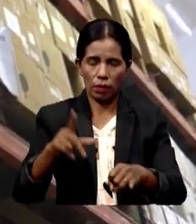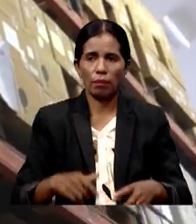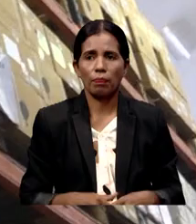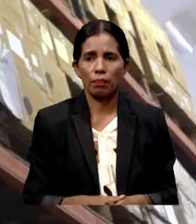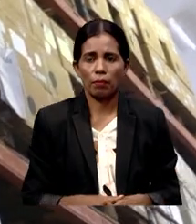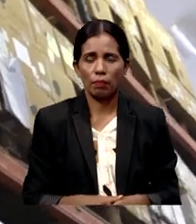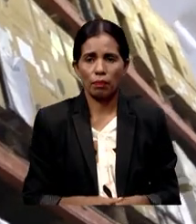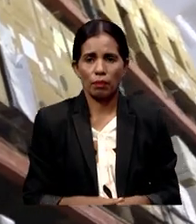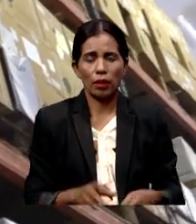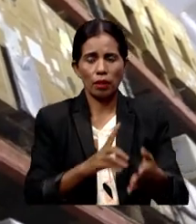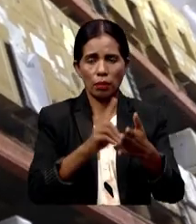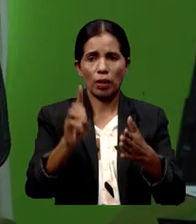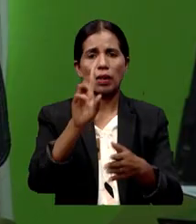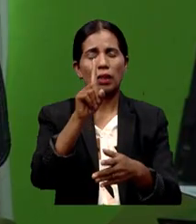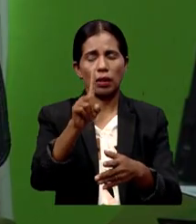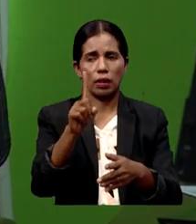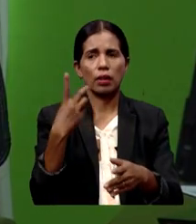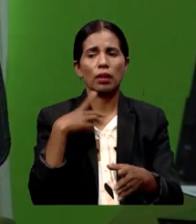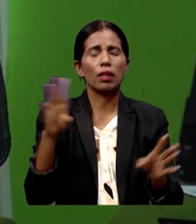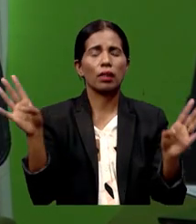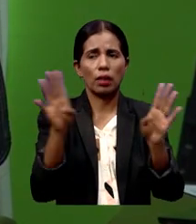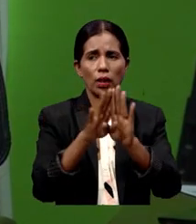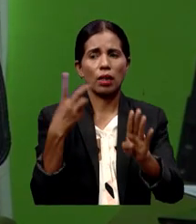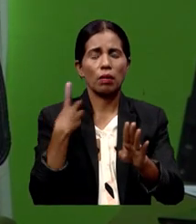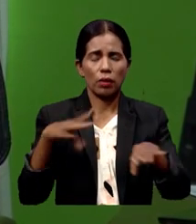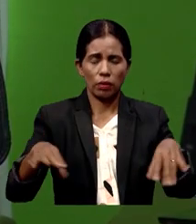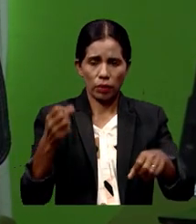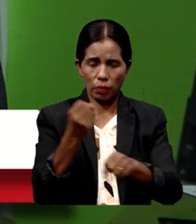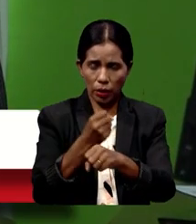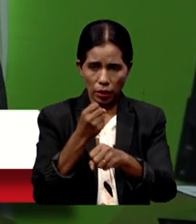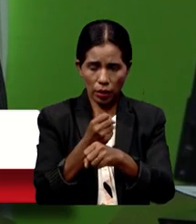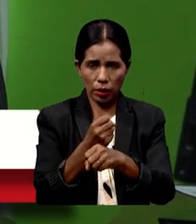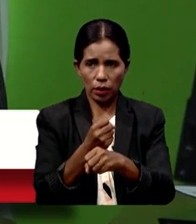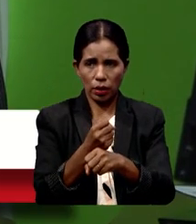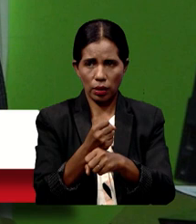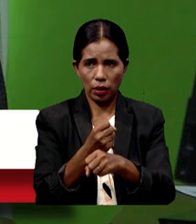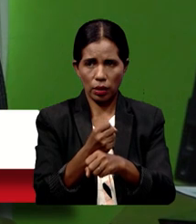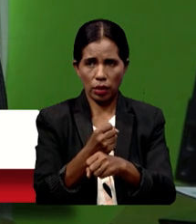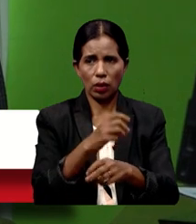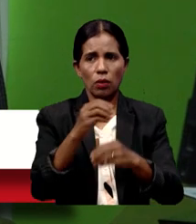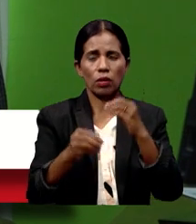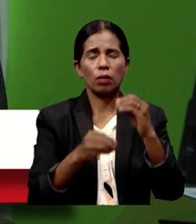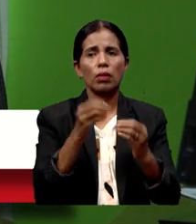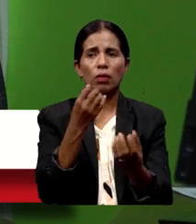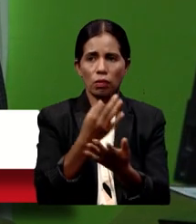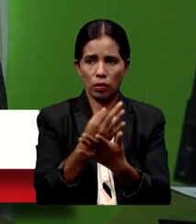tatapa na orçamento anual. A mim serviço uma casa ela para a tu ne relação ao orçamento.